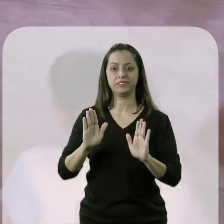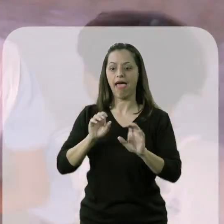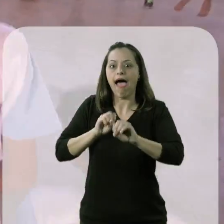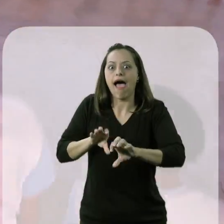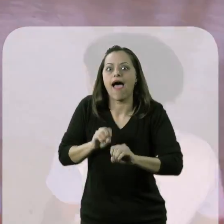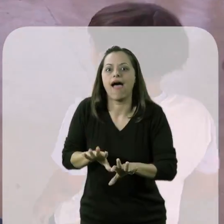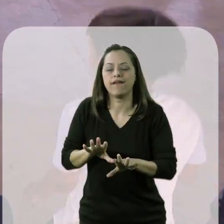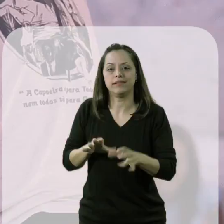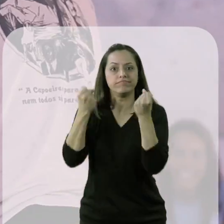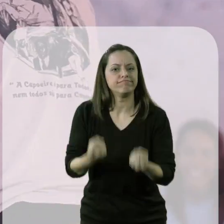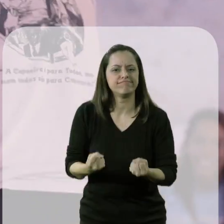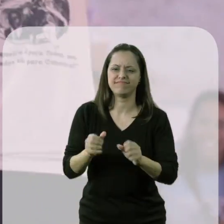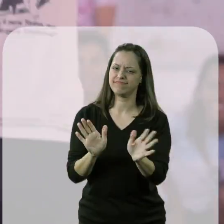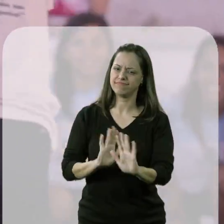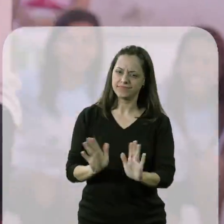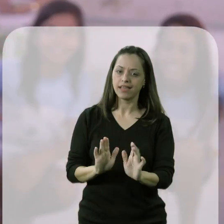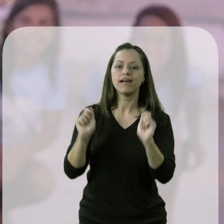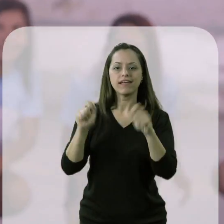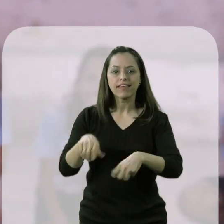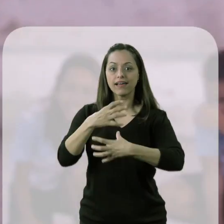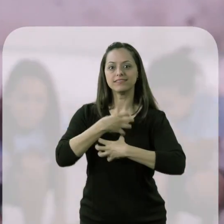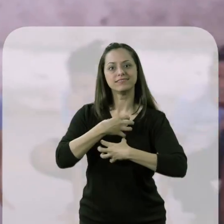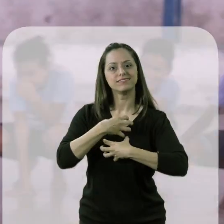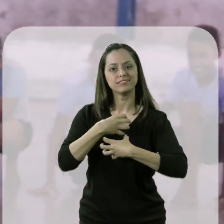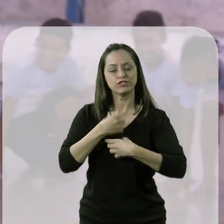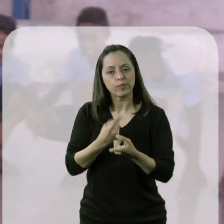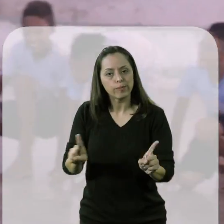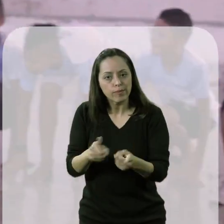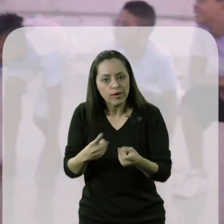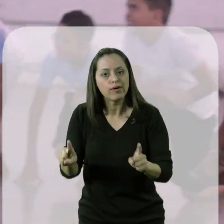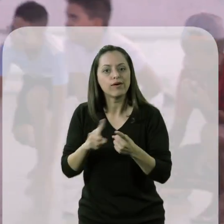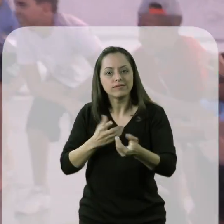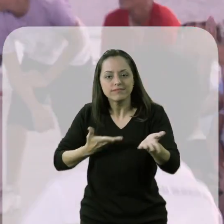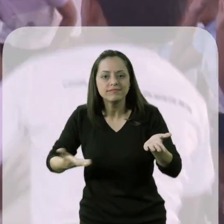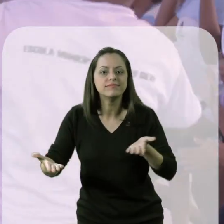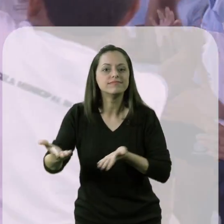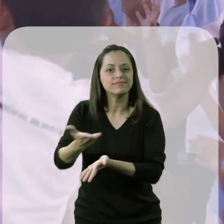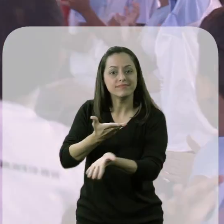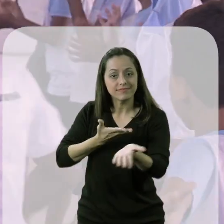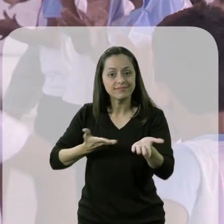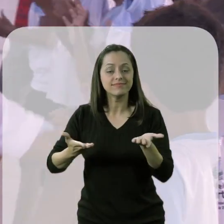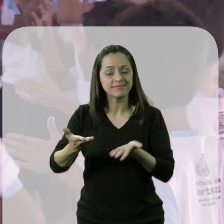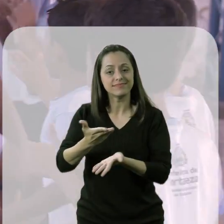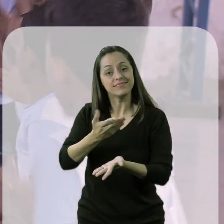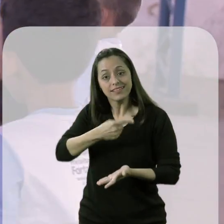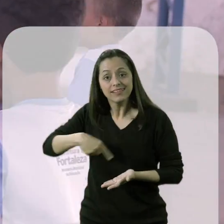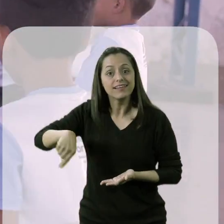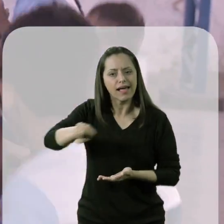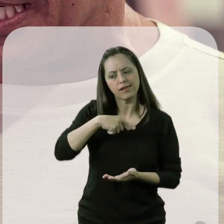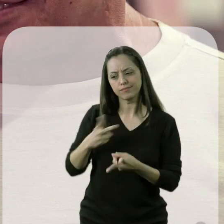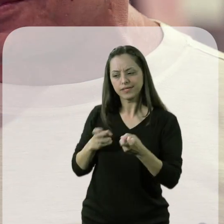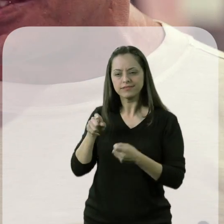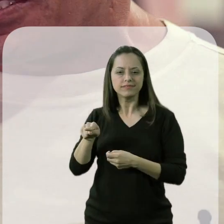ali. E ele não precisa ter tido aula, ele não precisa ter capoeira fora da escola ou nas minhas aulas, porque ele está jogando.